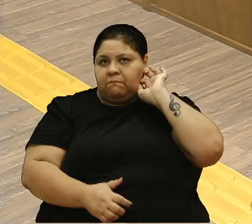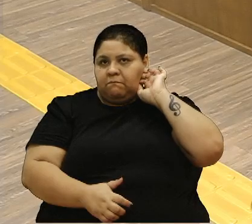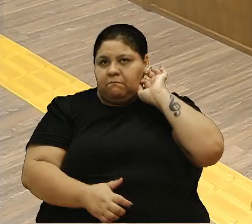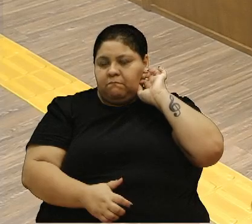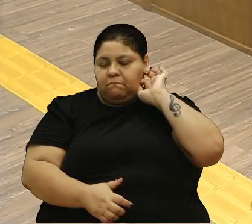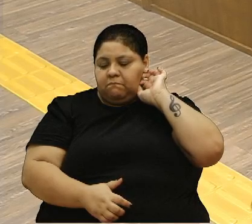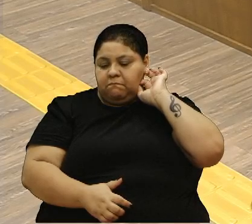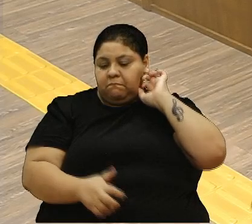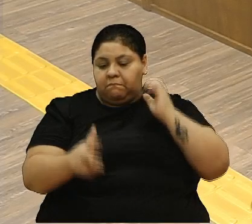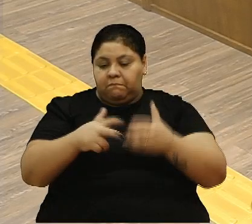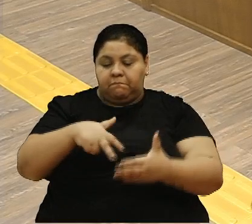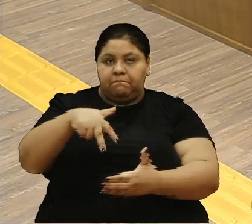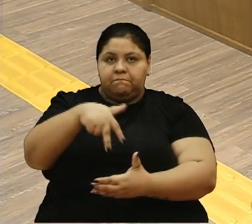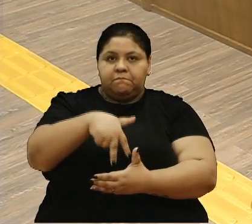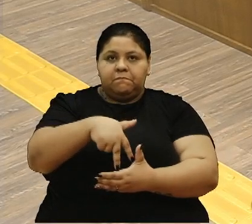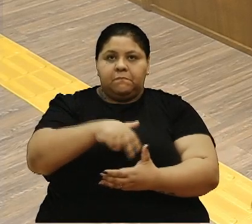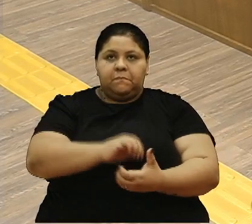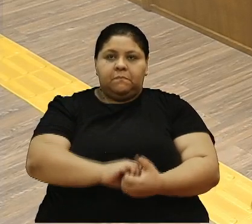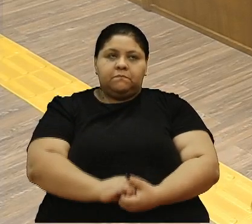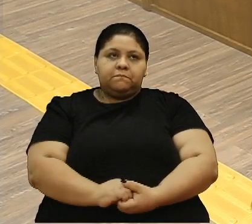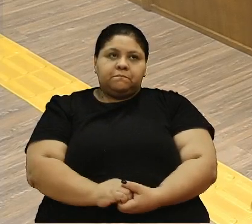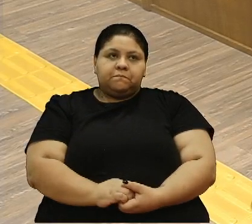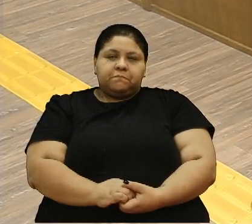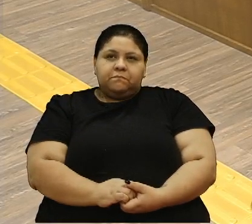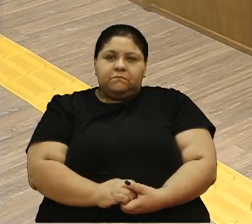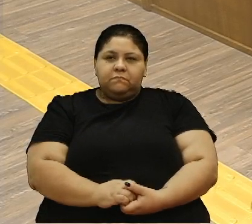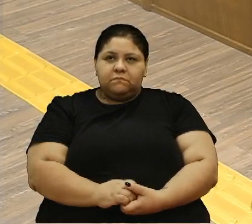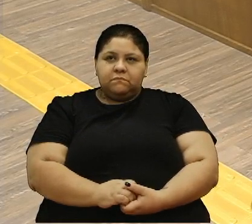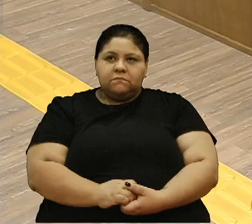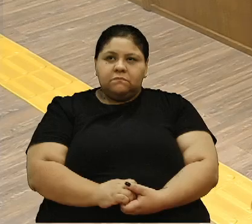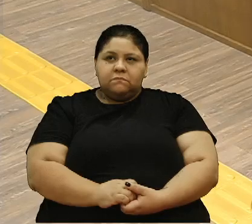Da tribuna, vereador Pedro Rodrigues.